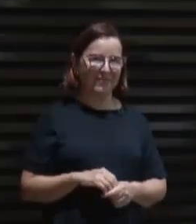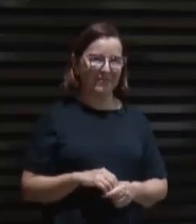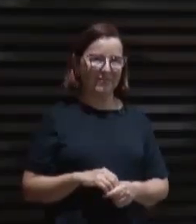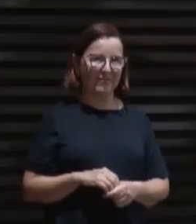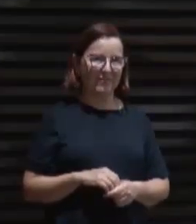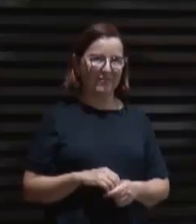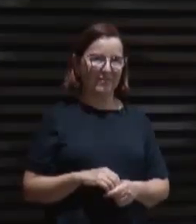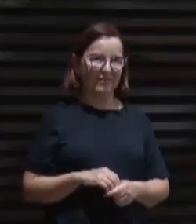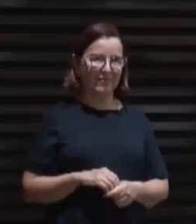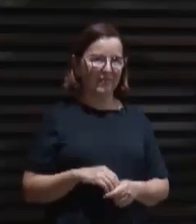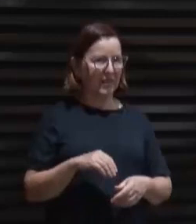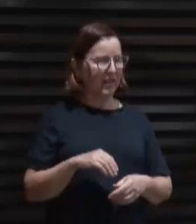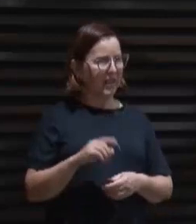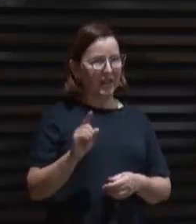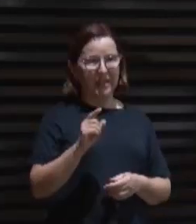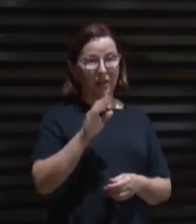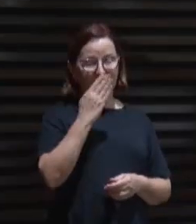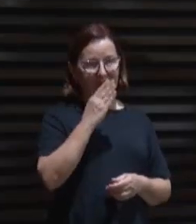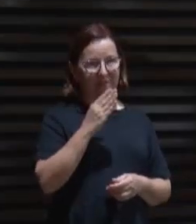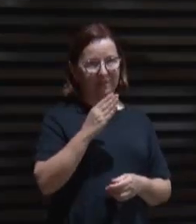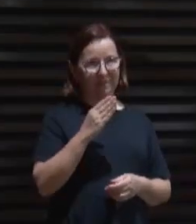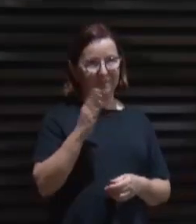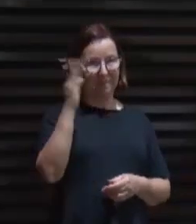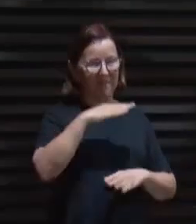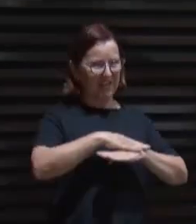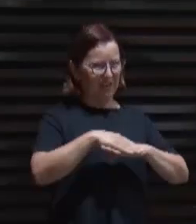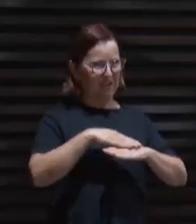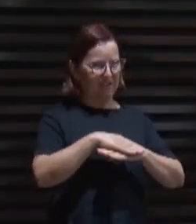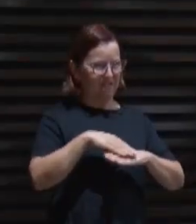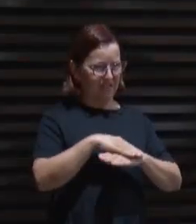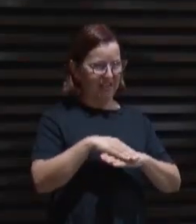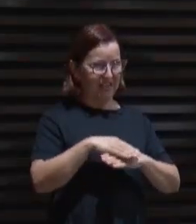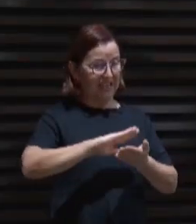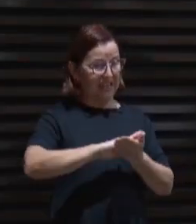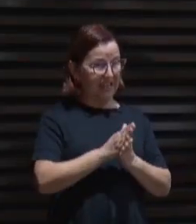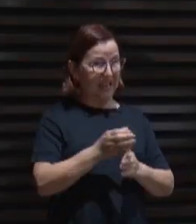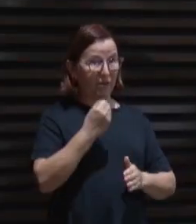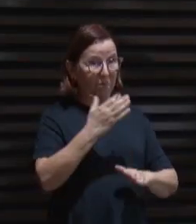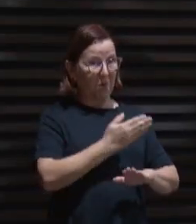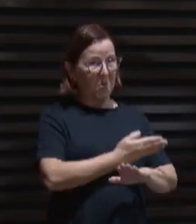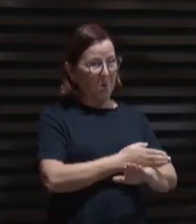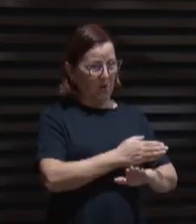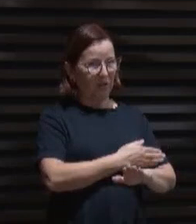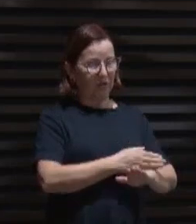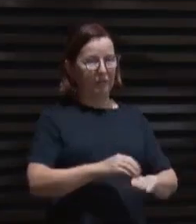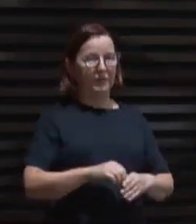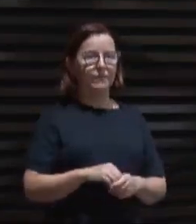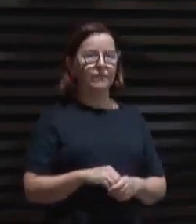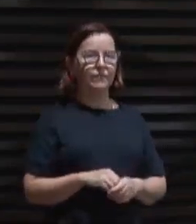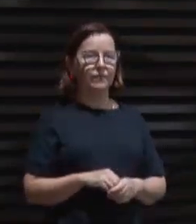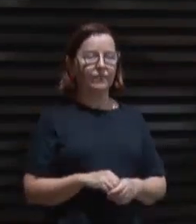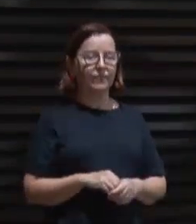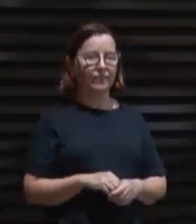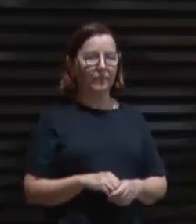Não vos enganeis. As más conversações corrompem os bons costumes. Onde foi que Pedro